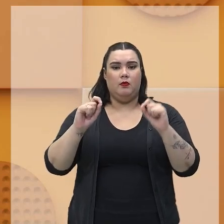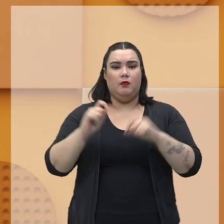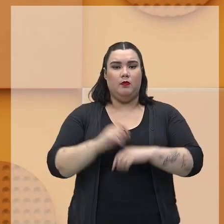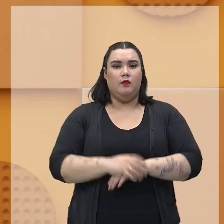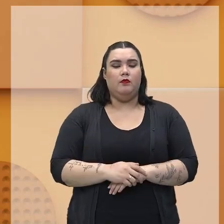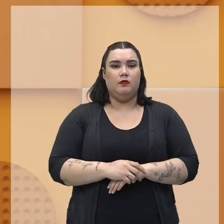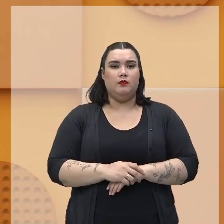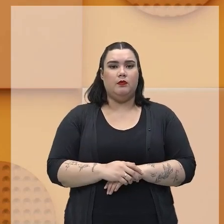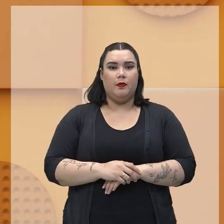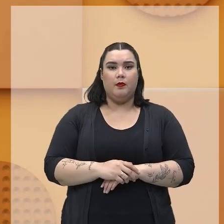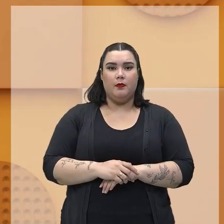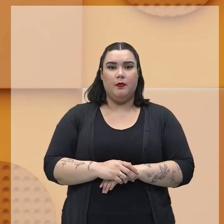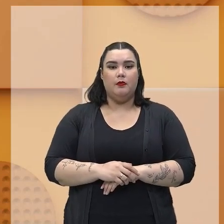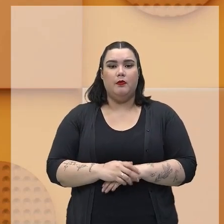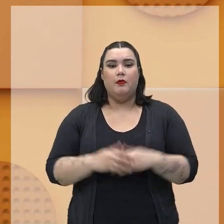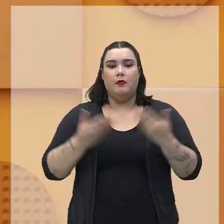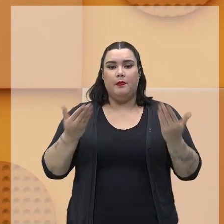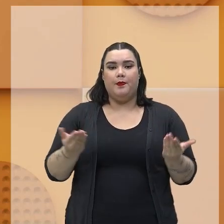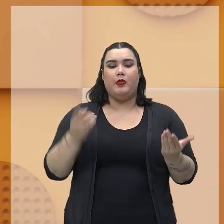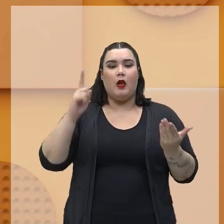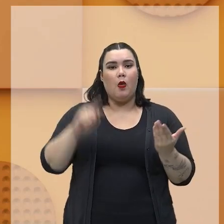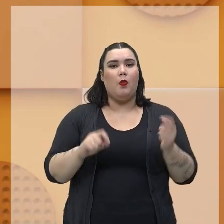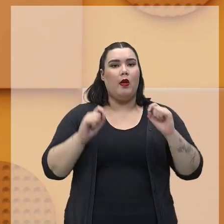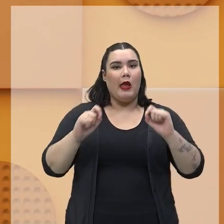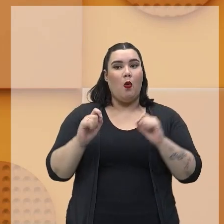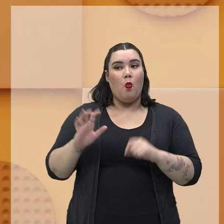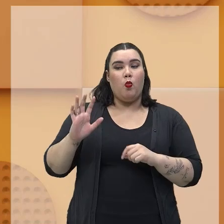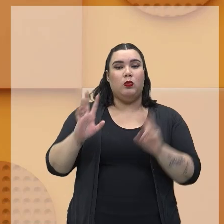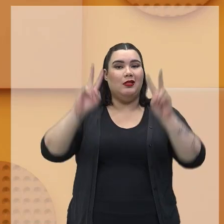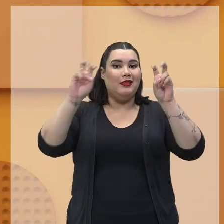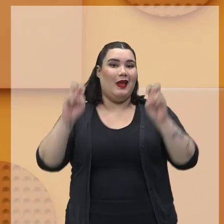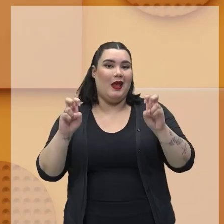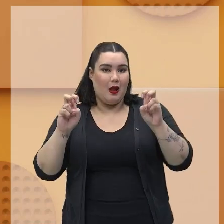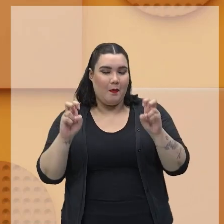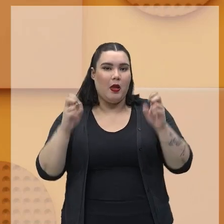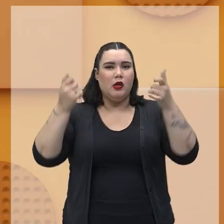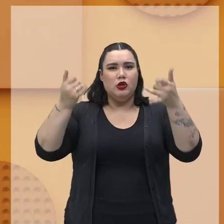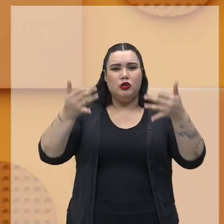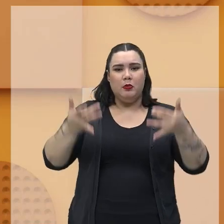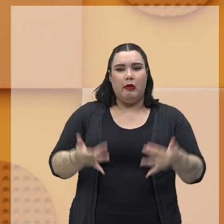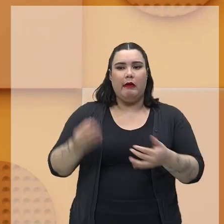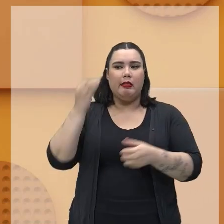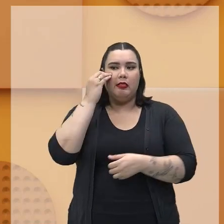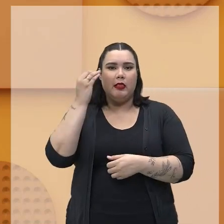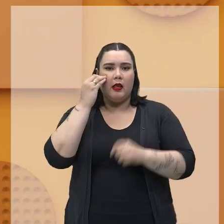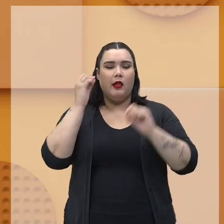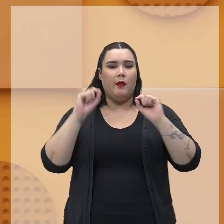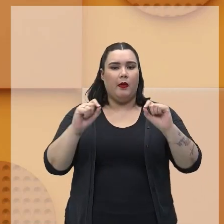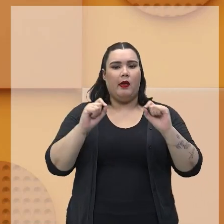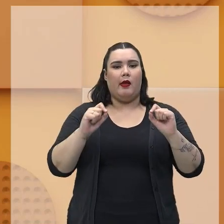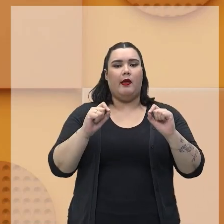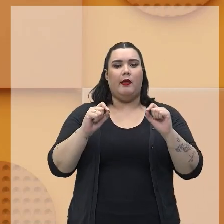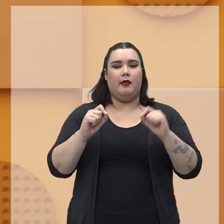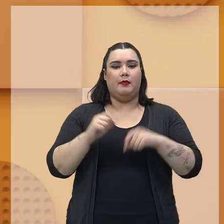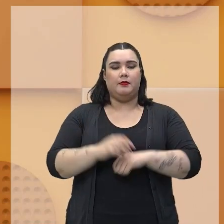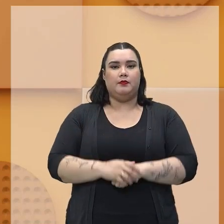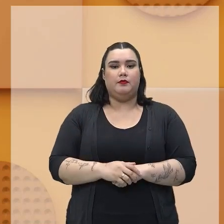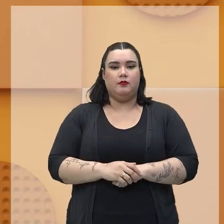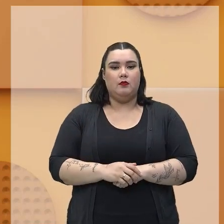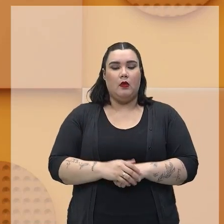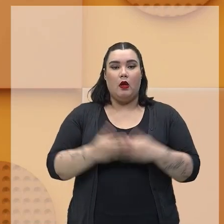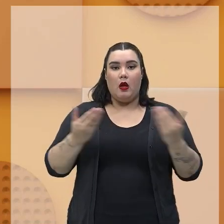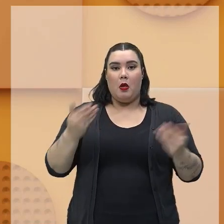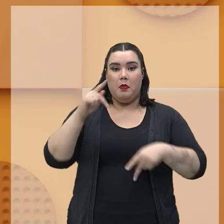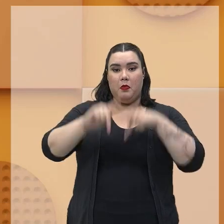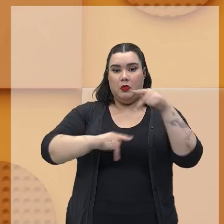marco temporal, que é basicamente uma polêmica que diz que tenta impor que as populações